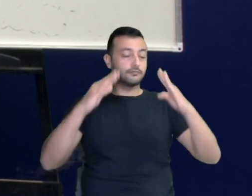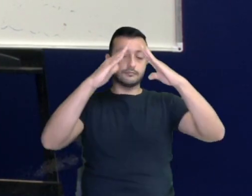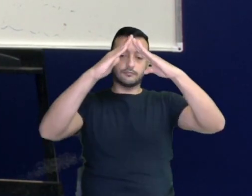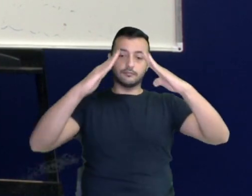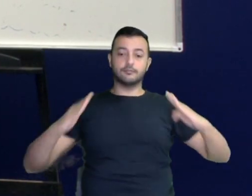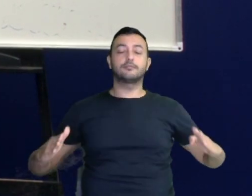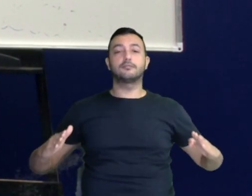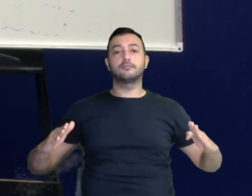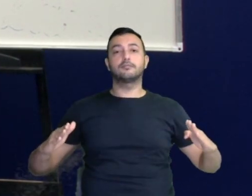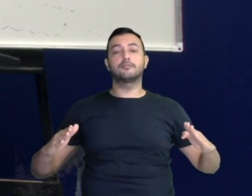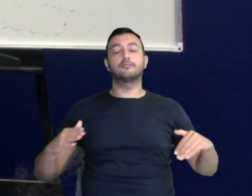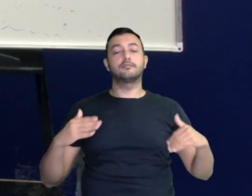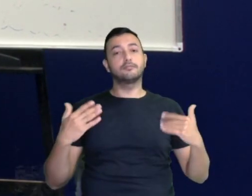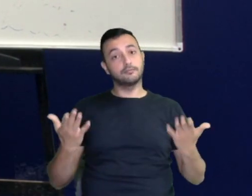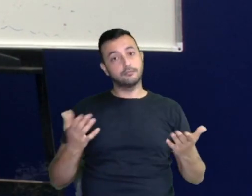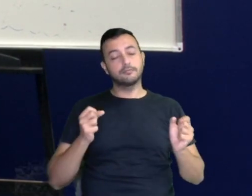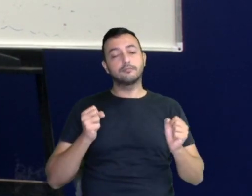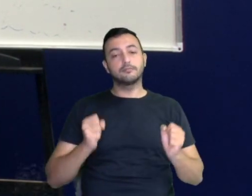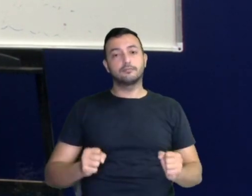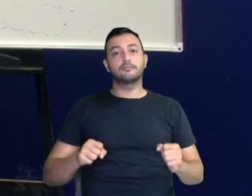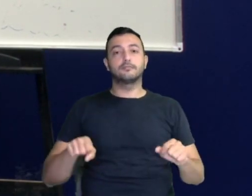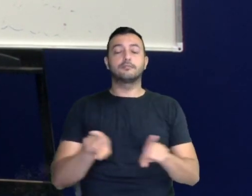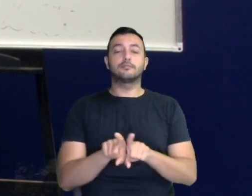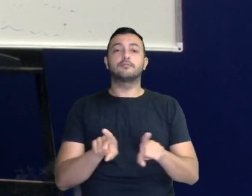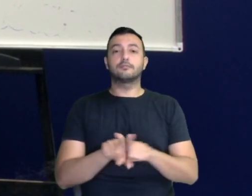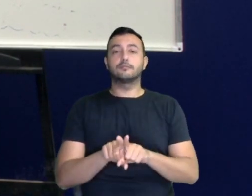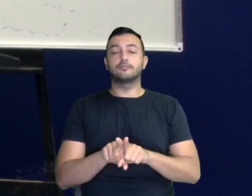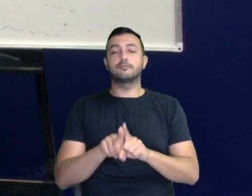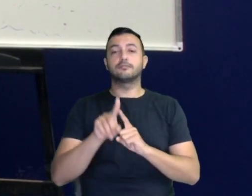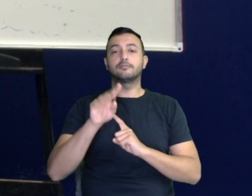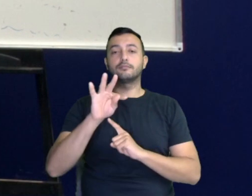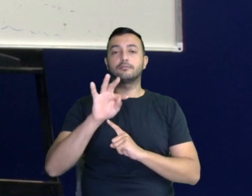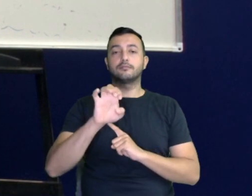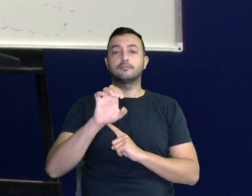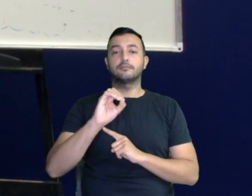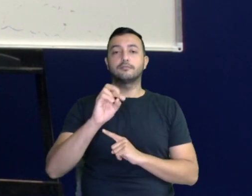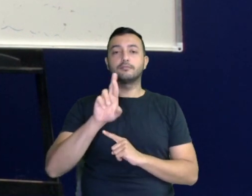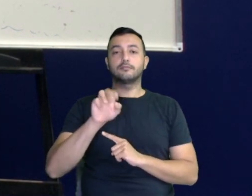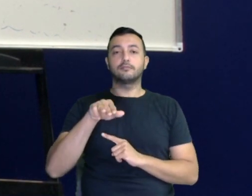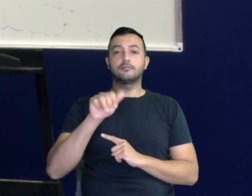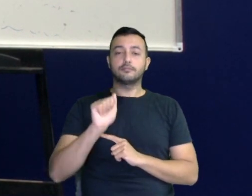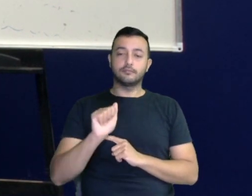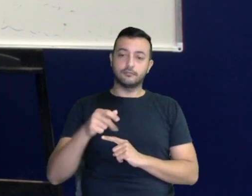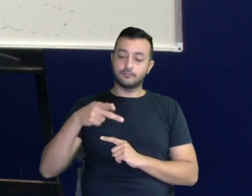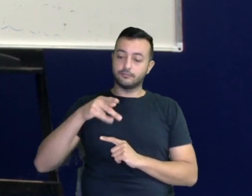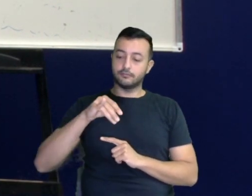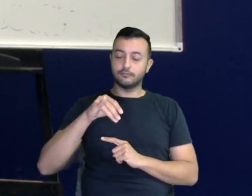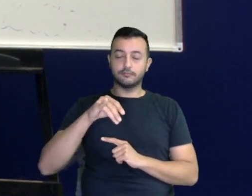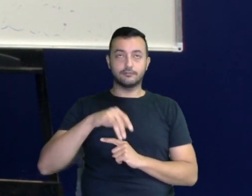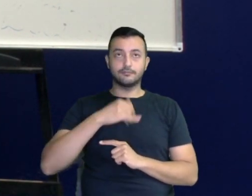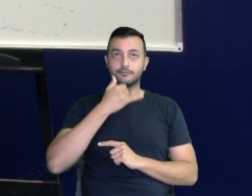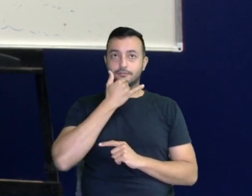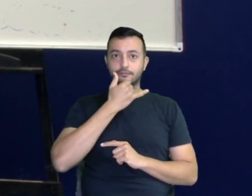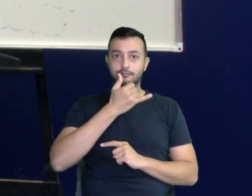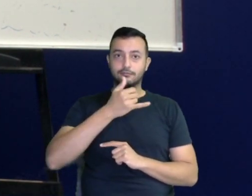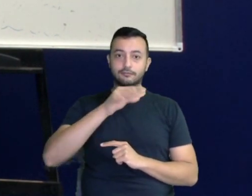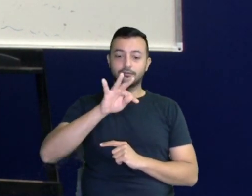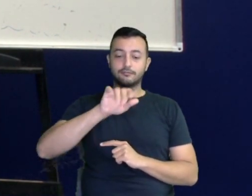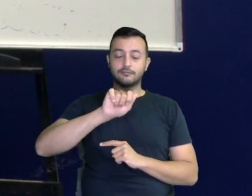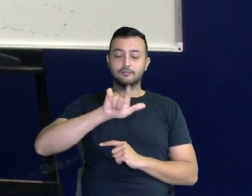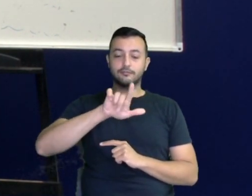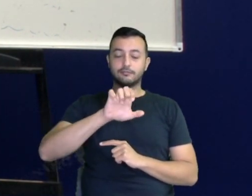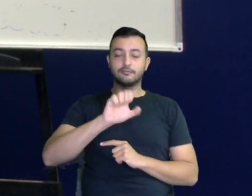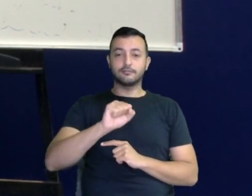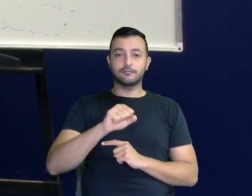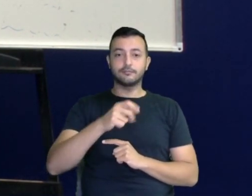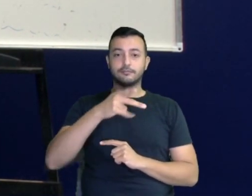pelas transversais. A gente pode aplicar também o teorema de Pitágoras aqui e montar, aliás, de Tales. O teorema de